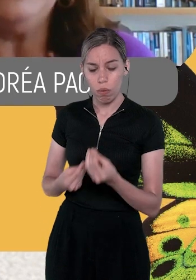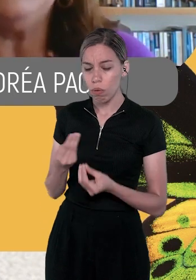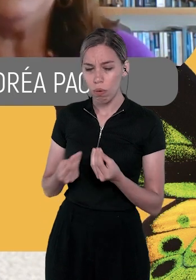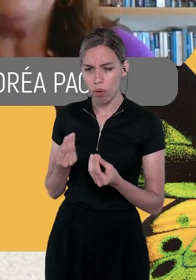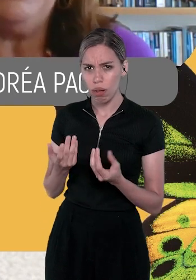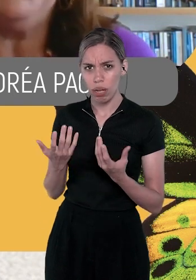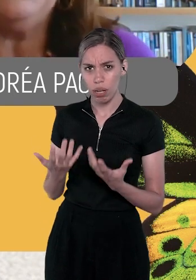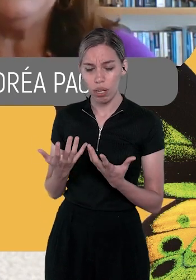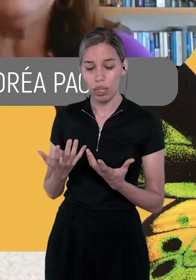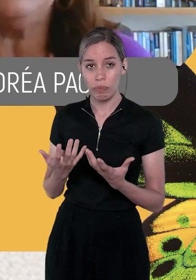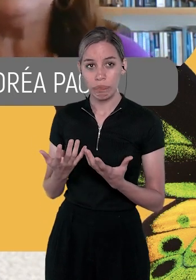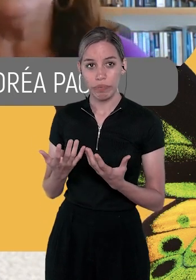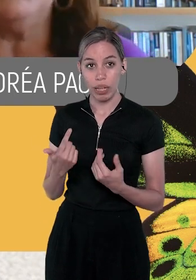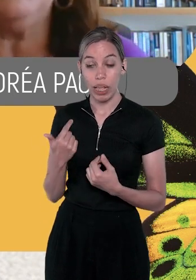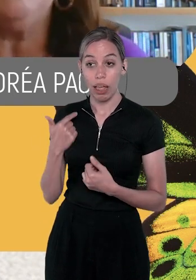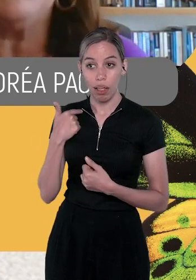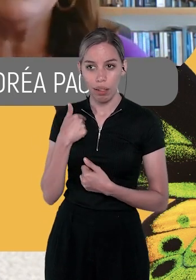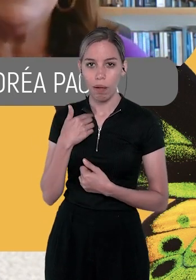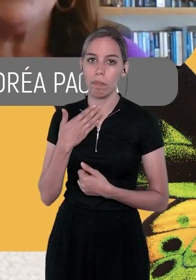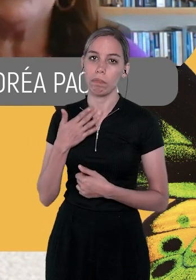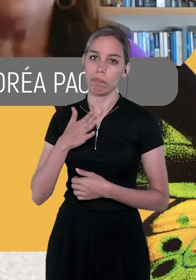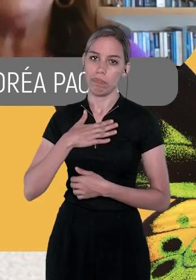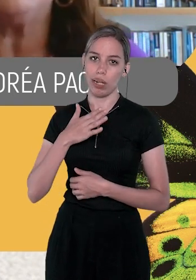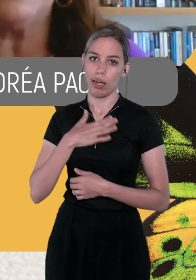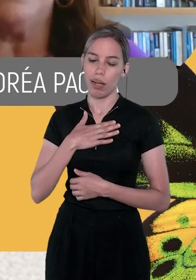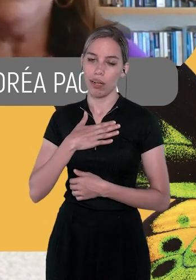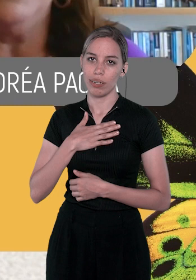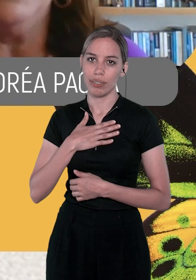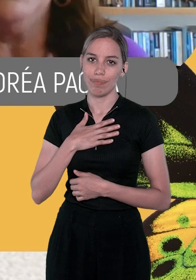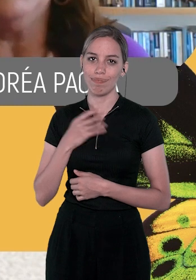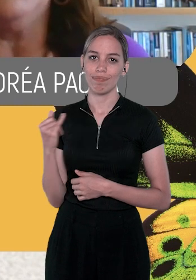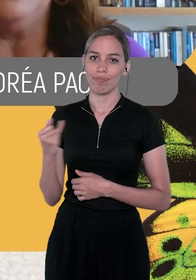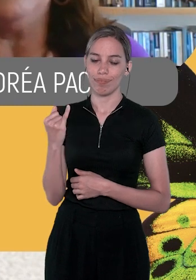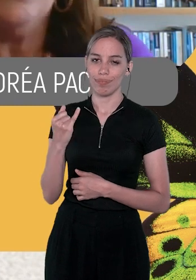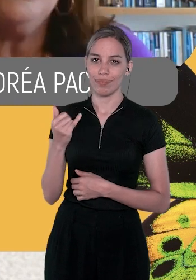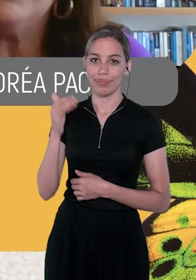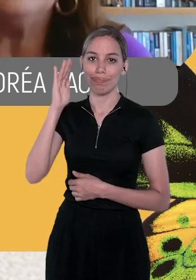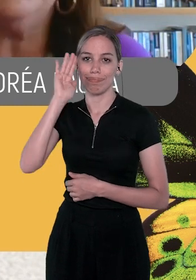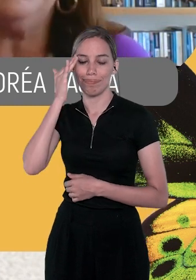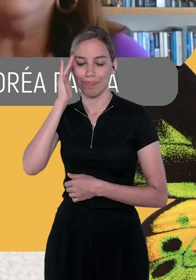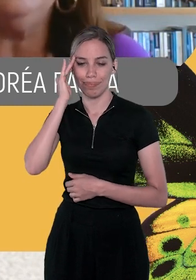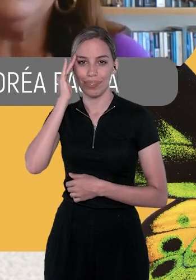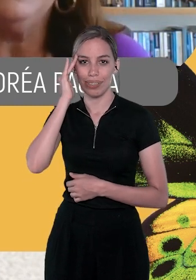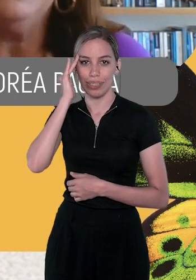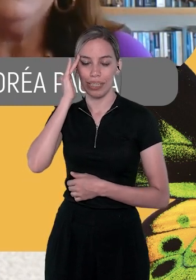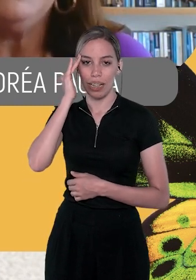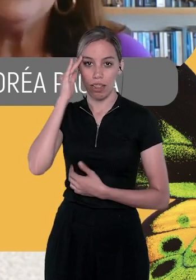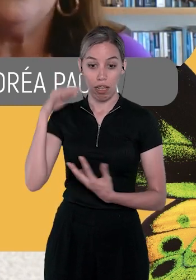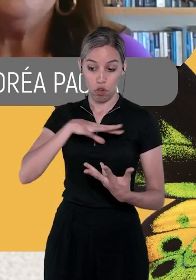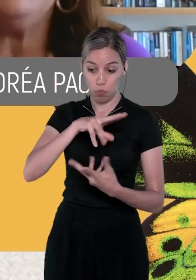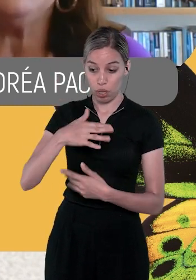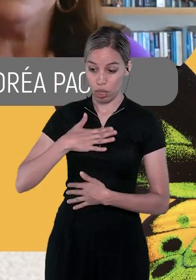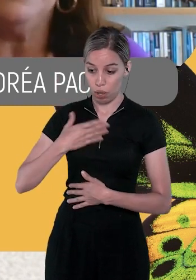uma hora que, para mim, foi um exercício muito importante de compreensão do mundo que eu vivia e